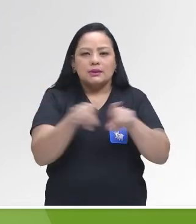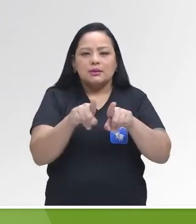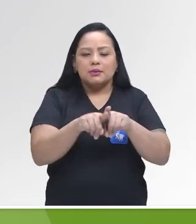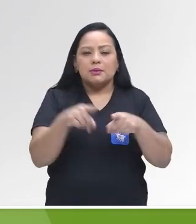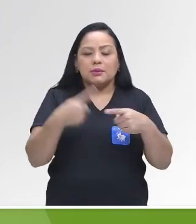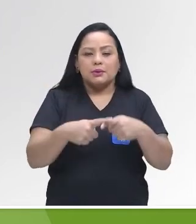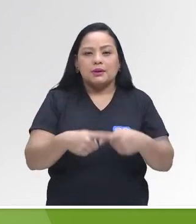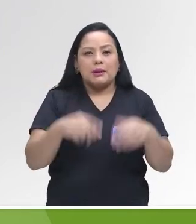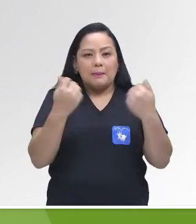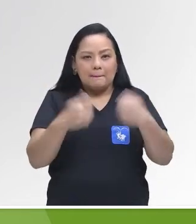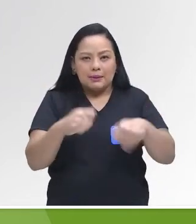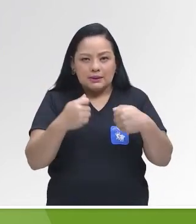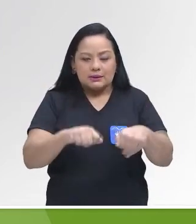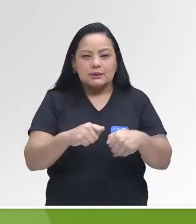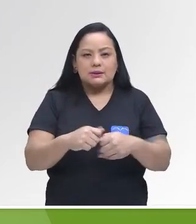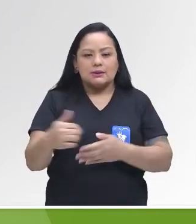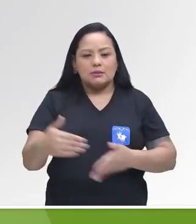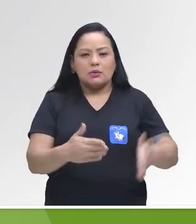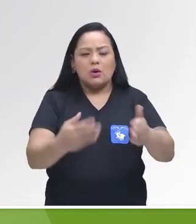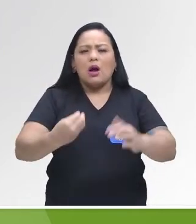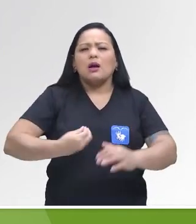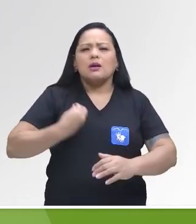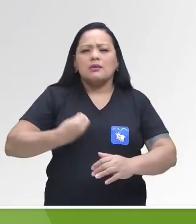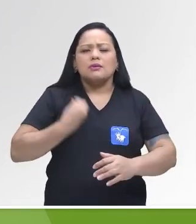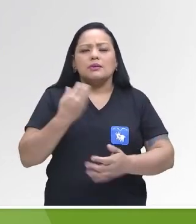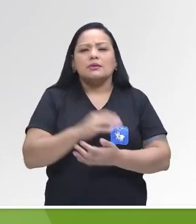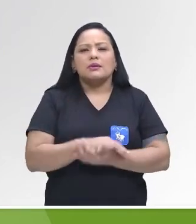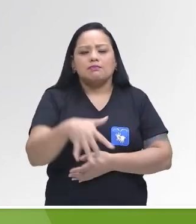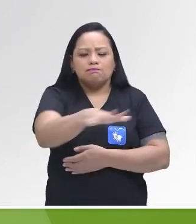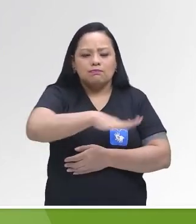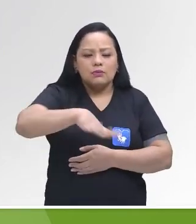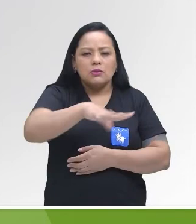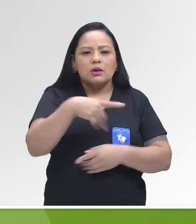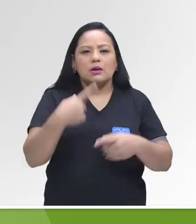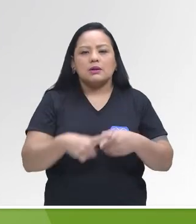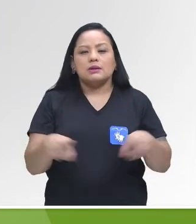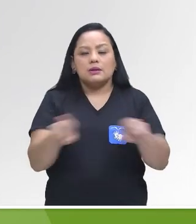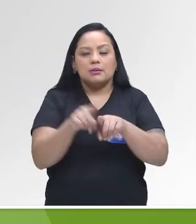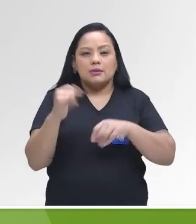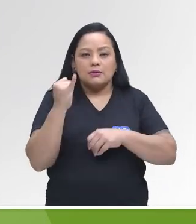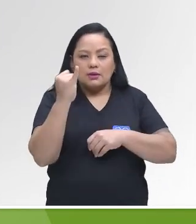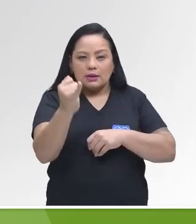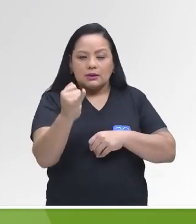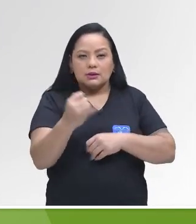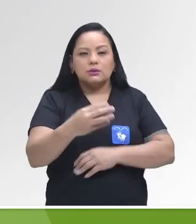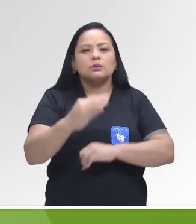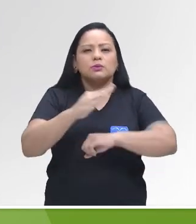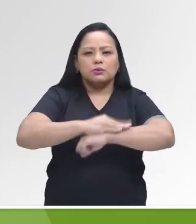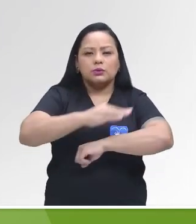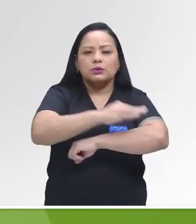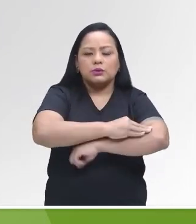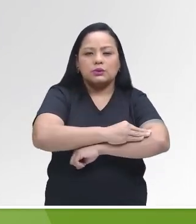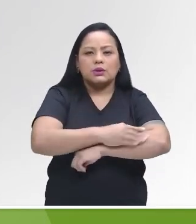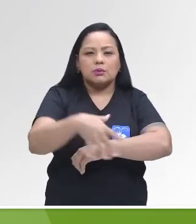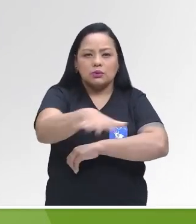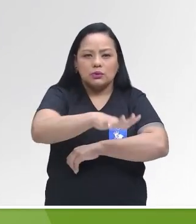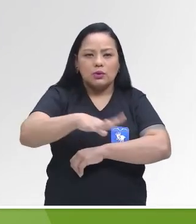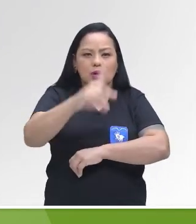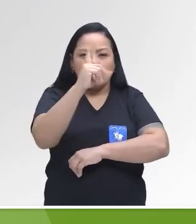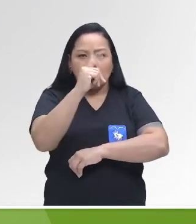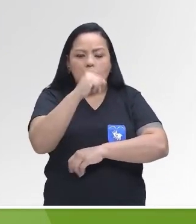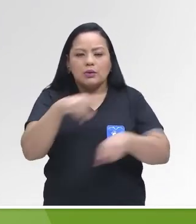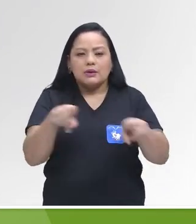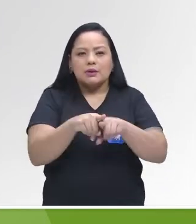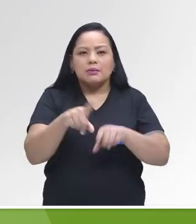eles precisam viver em ambientes úmidos, né? Além disso, a gente falou para vocês que eles vivem no ambiente úmido e